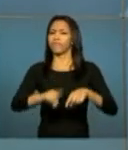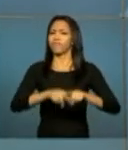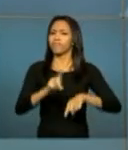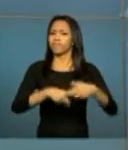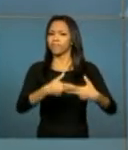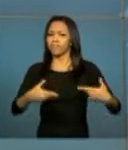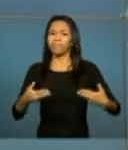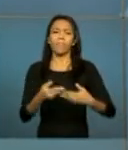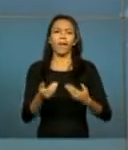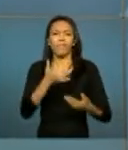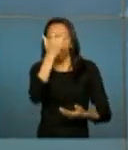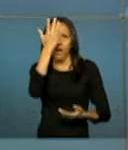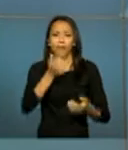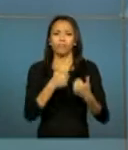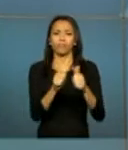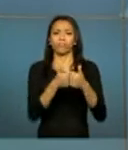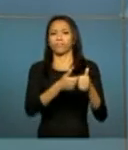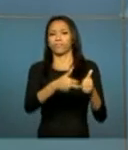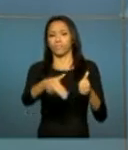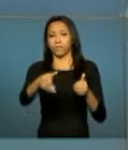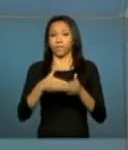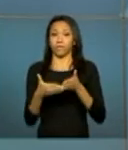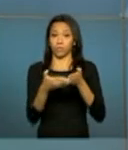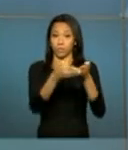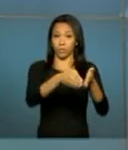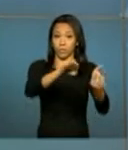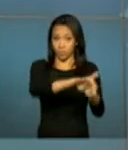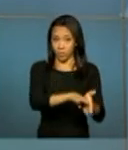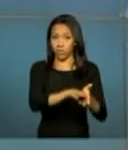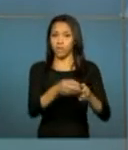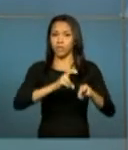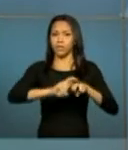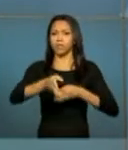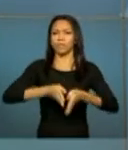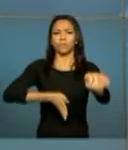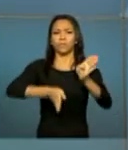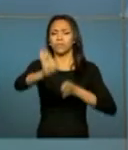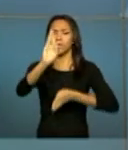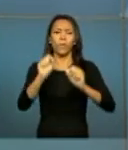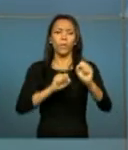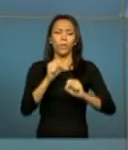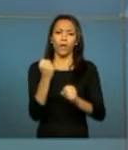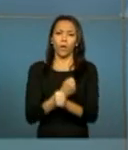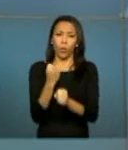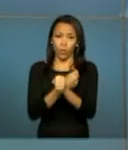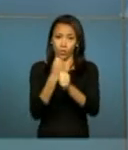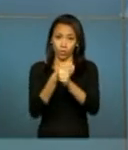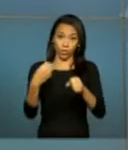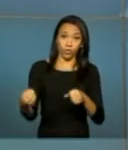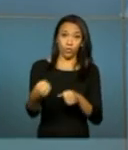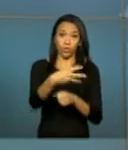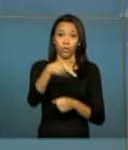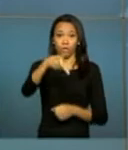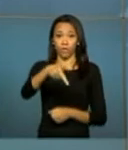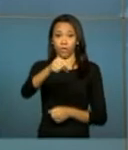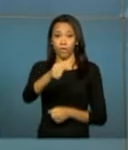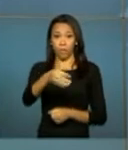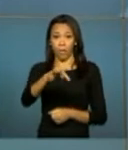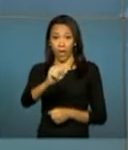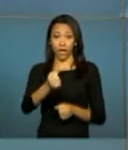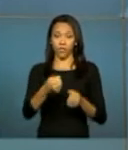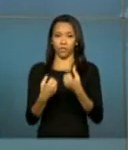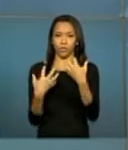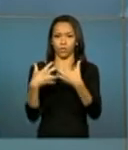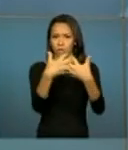da produção pelas rodovias e nos portos brasileiros. Entre as medidas estão a construção do novo pátio para estacionamento de caminhões